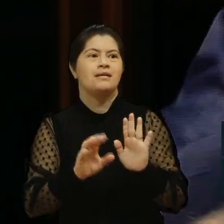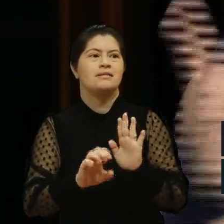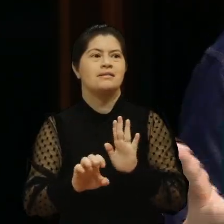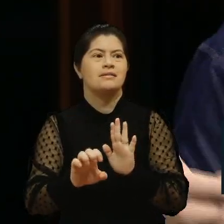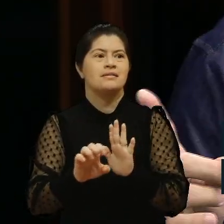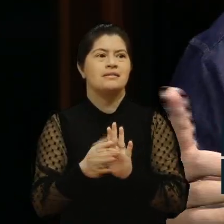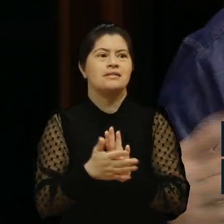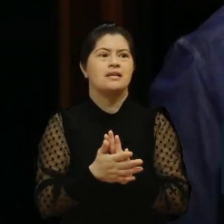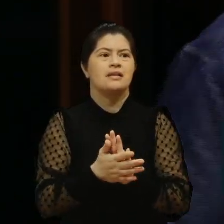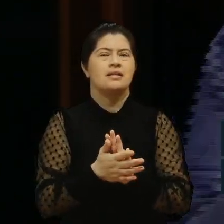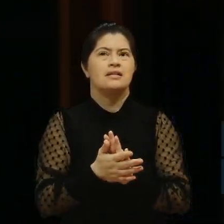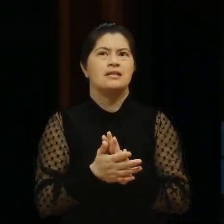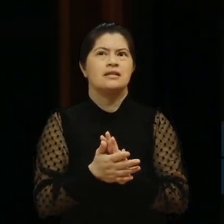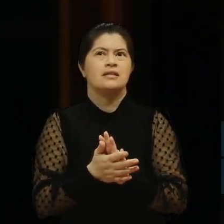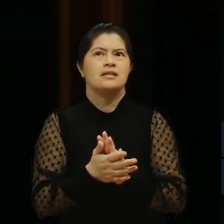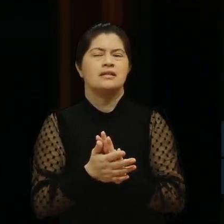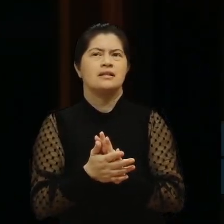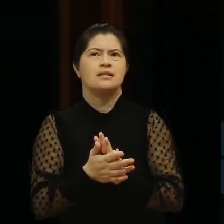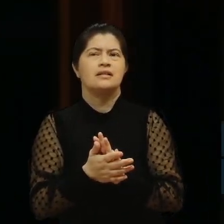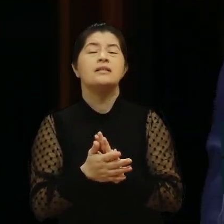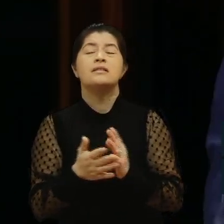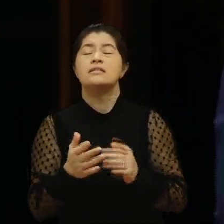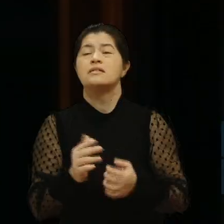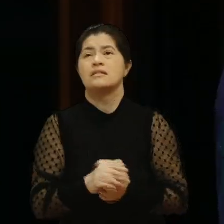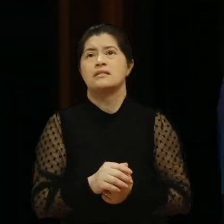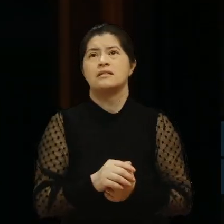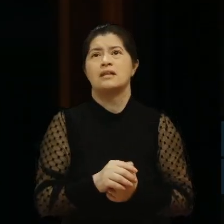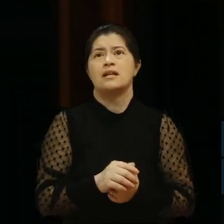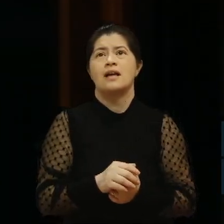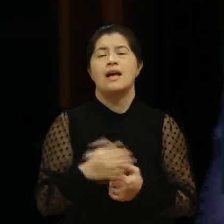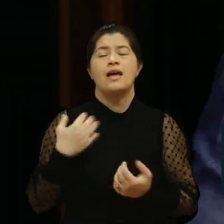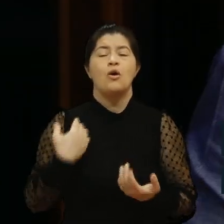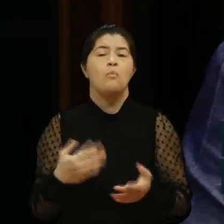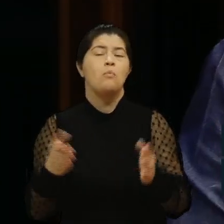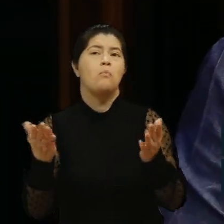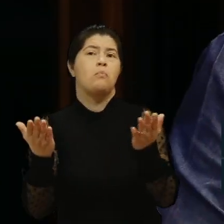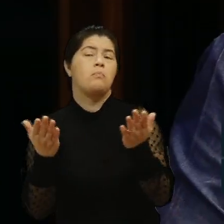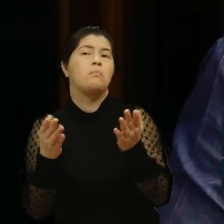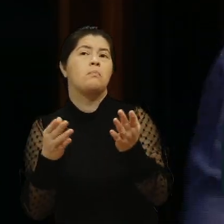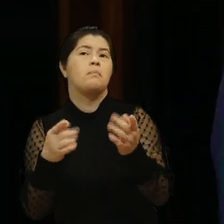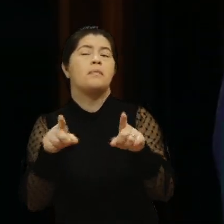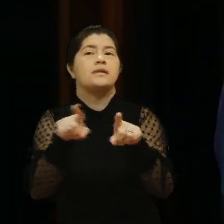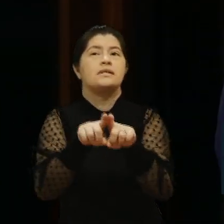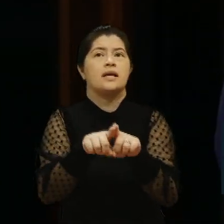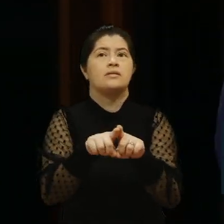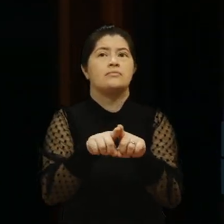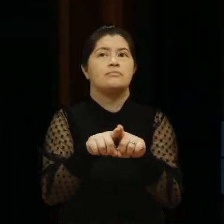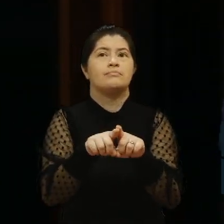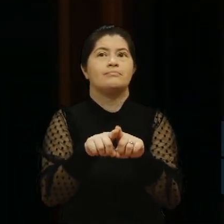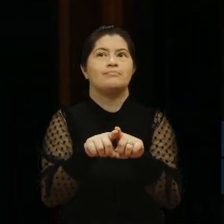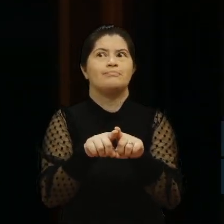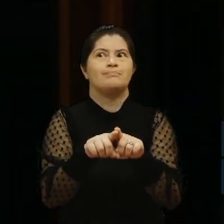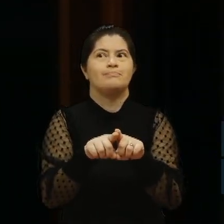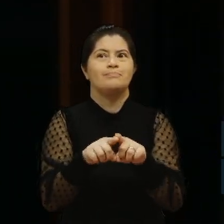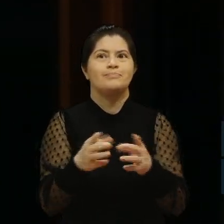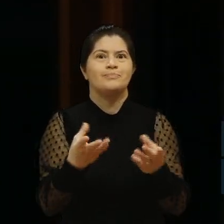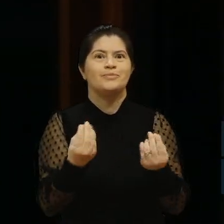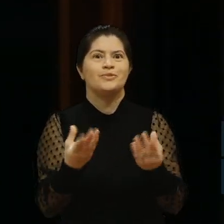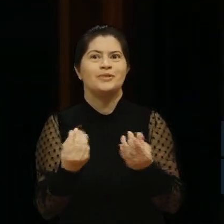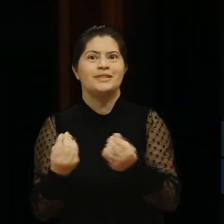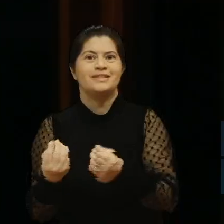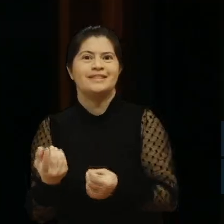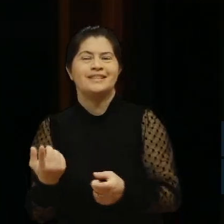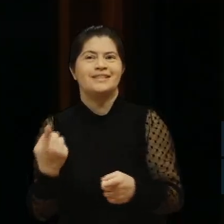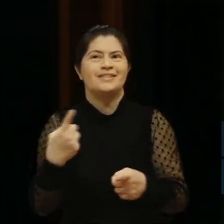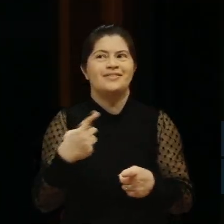do país isso não é. E da recíproca também. Eu sou parceiro e a coerência às vezes custa caro. A coerência às vezes custa